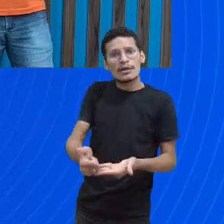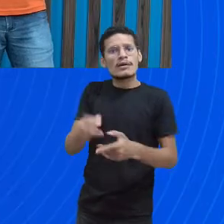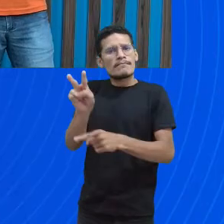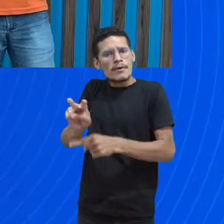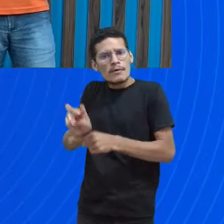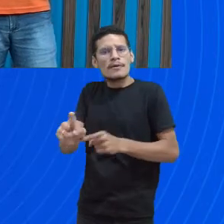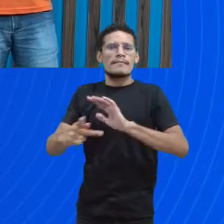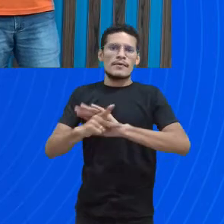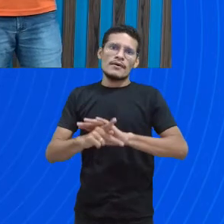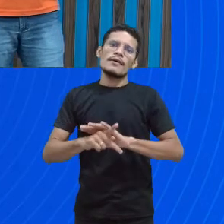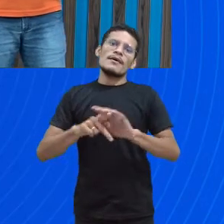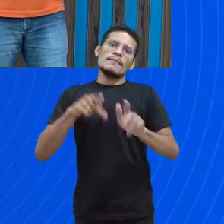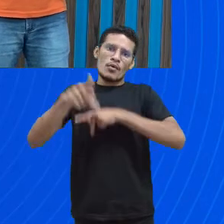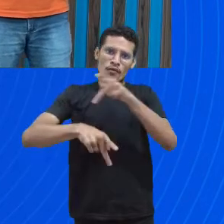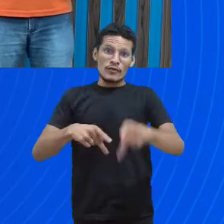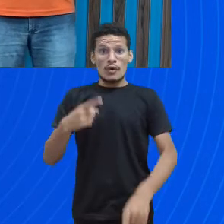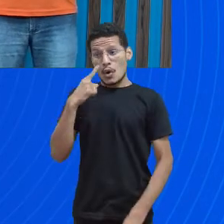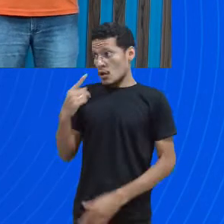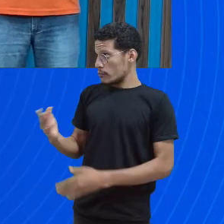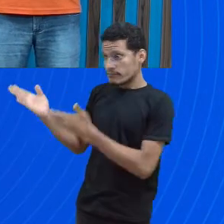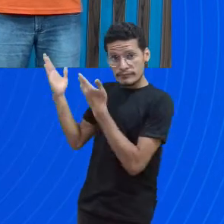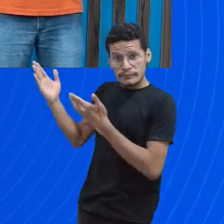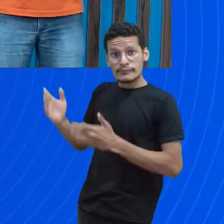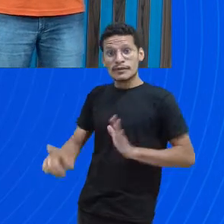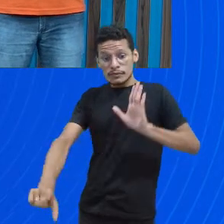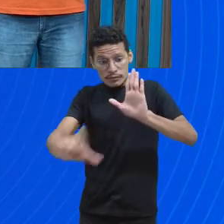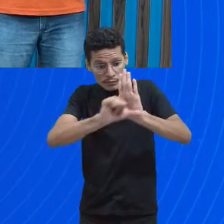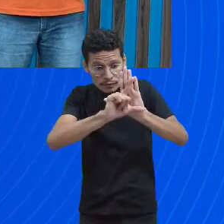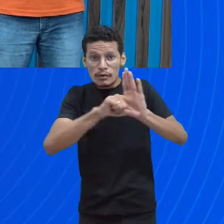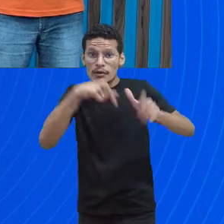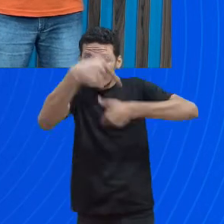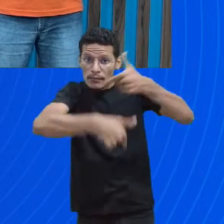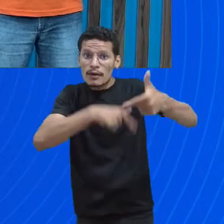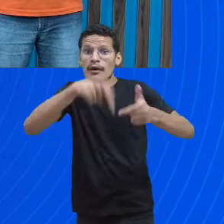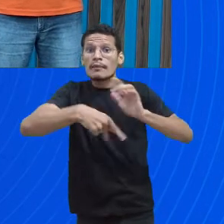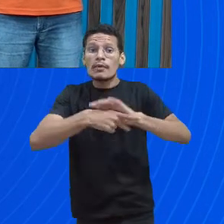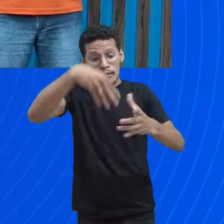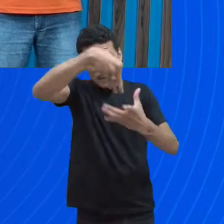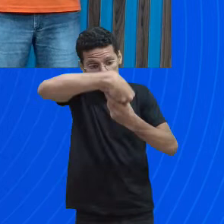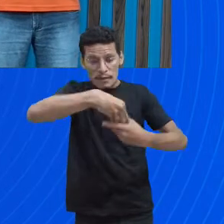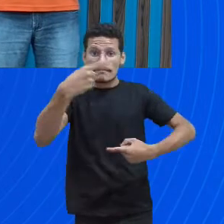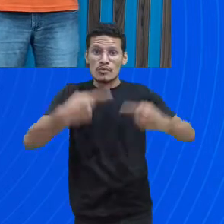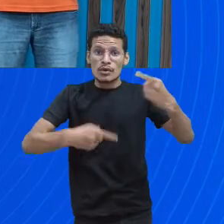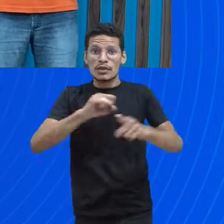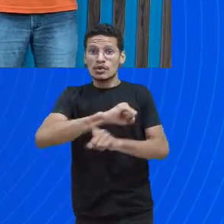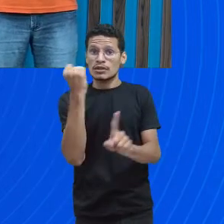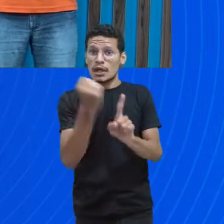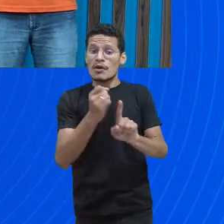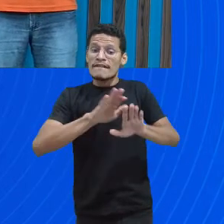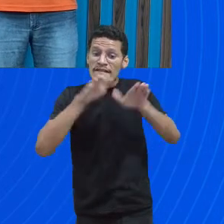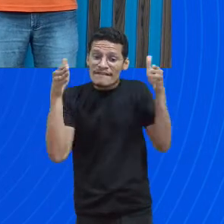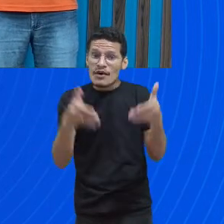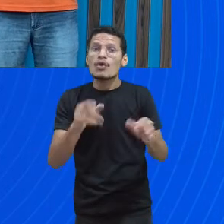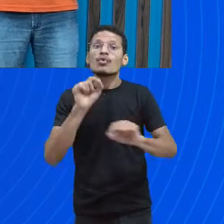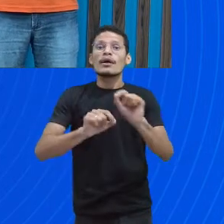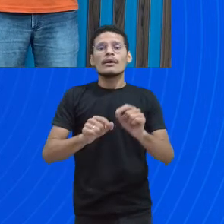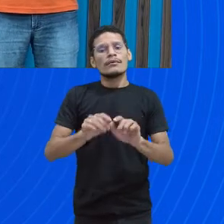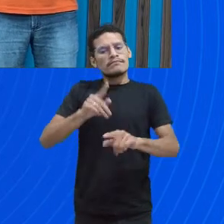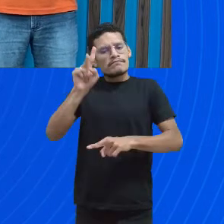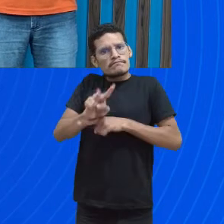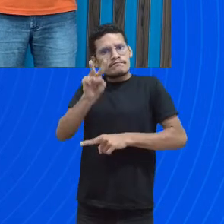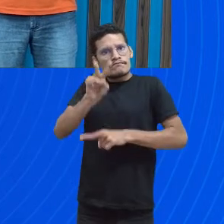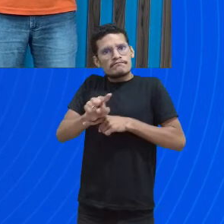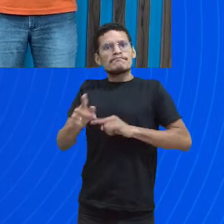para vocês, olha, as leis trabalhistas se inserem no campo das políticas sociais que visam garantir a proteção social